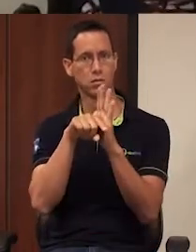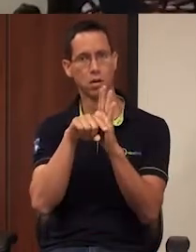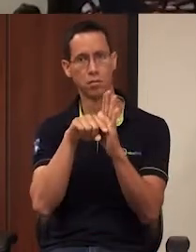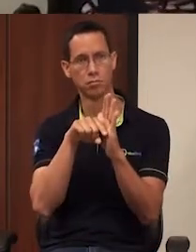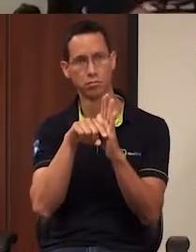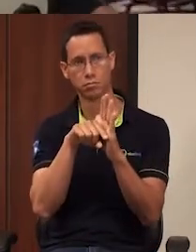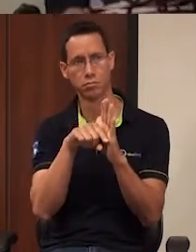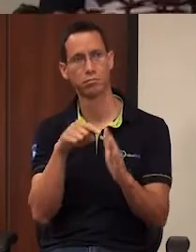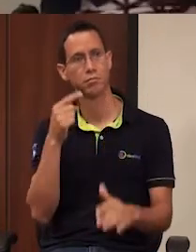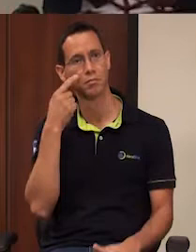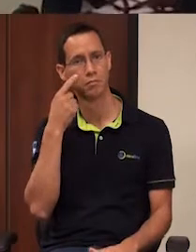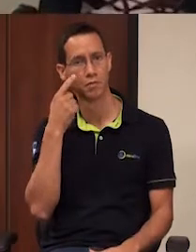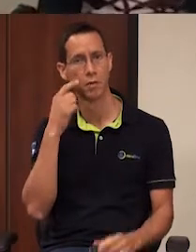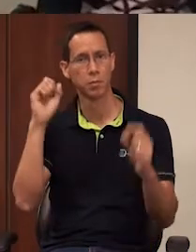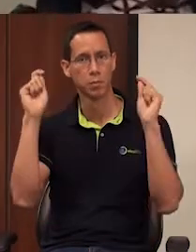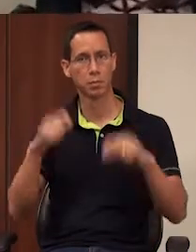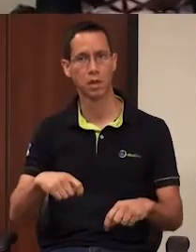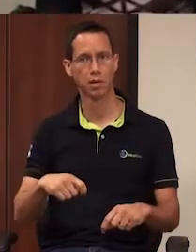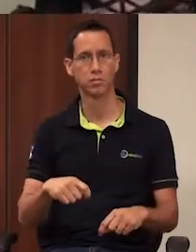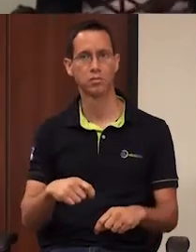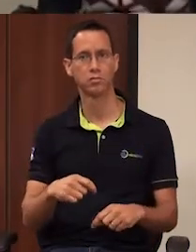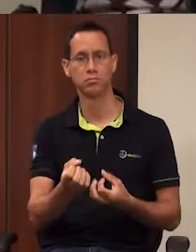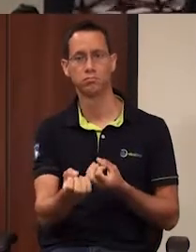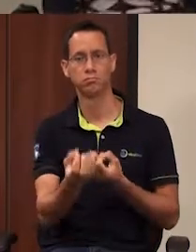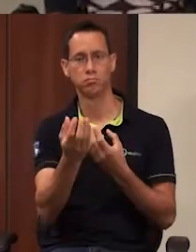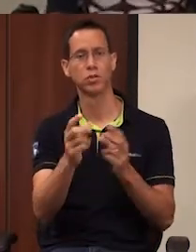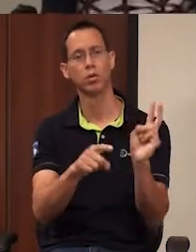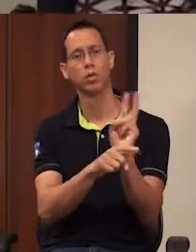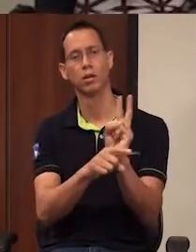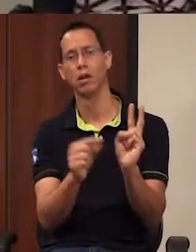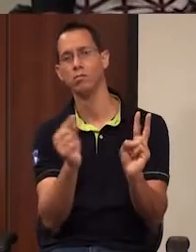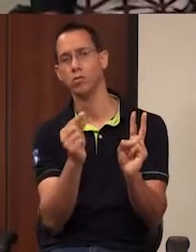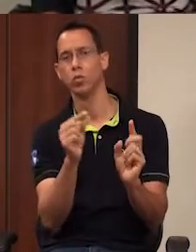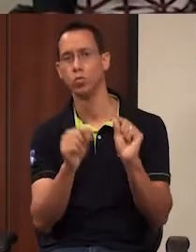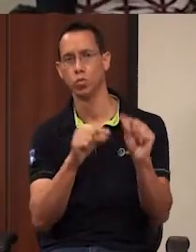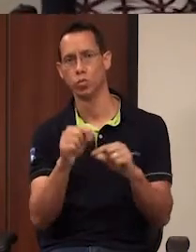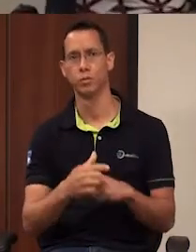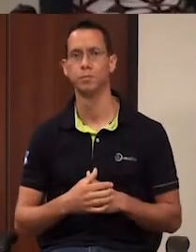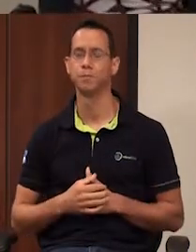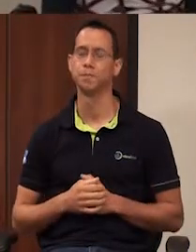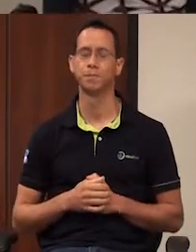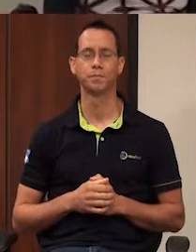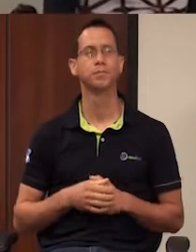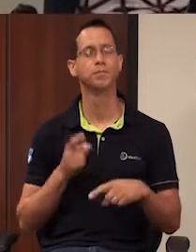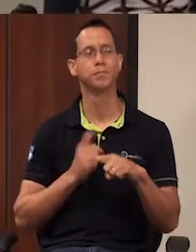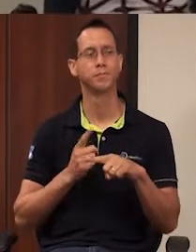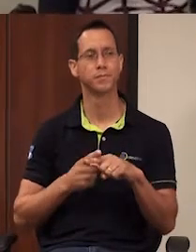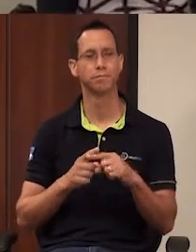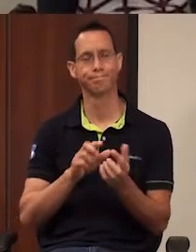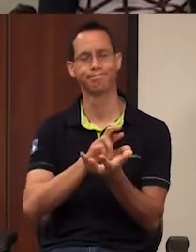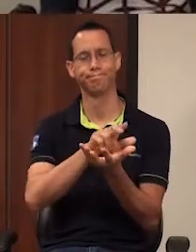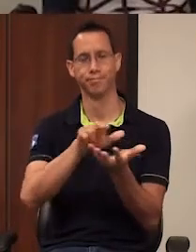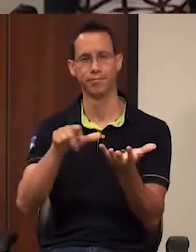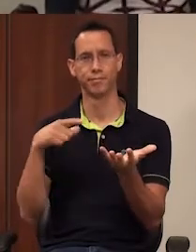e verificar a possibilidade de levantamento dessa curatela. Porque realmente, atualmente as hipóteses são